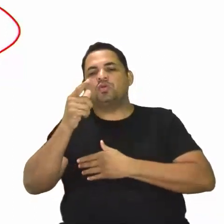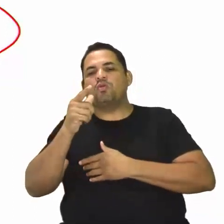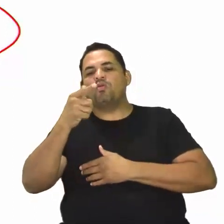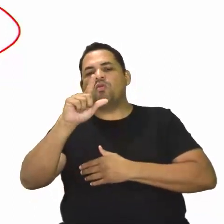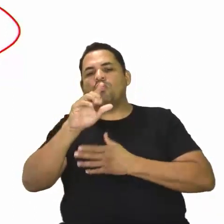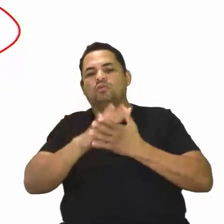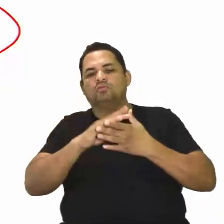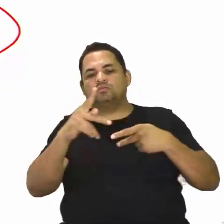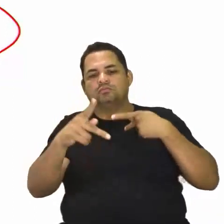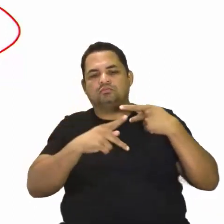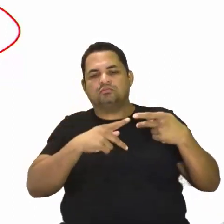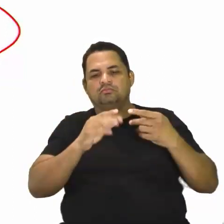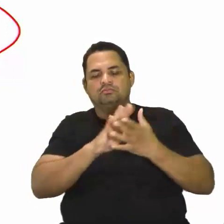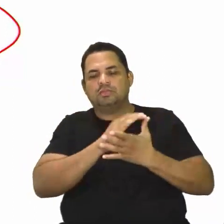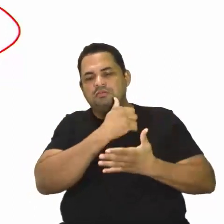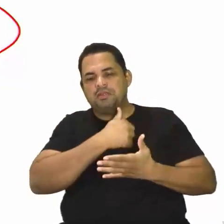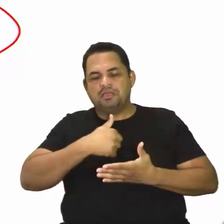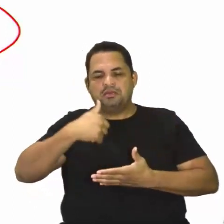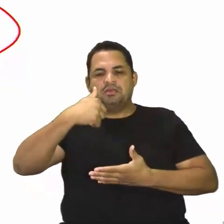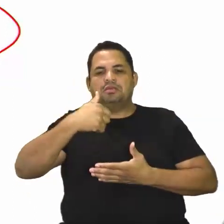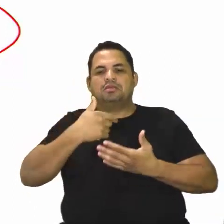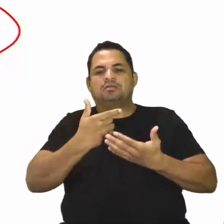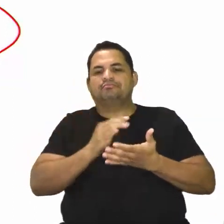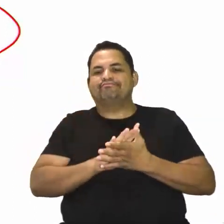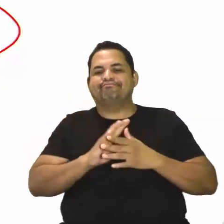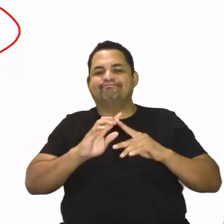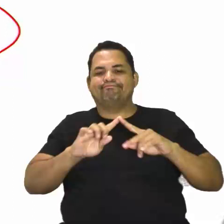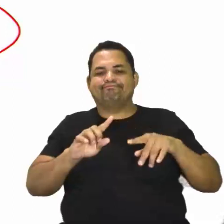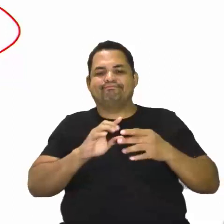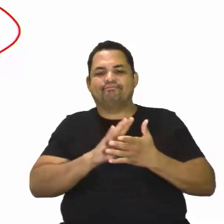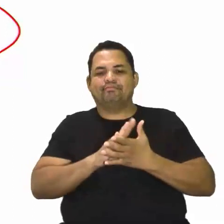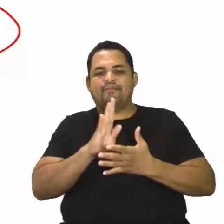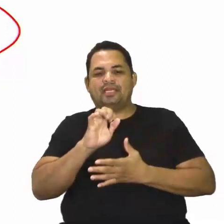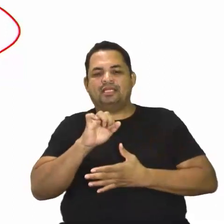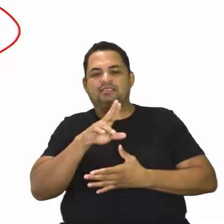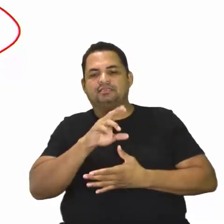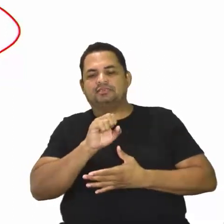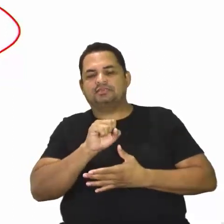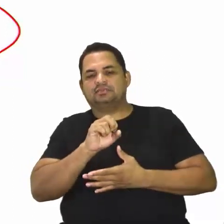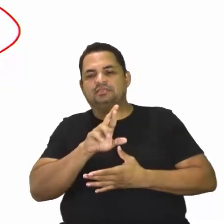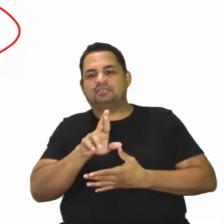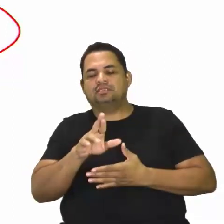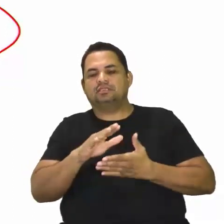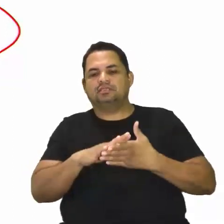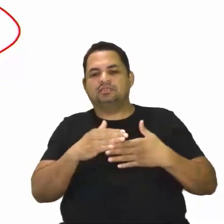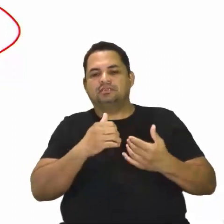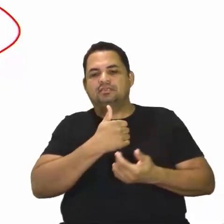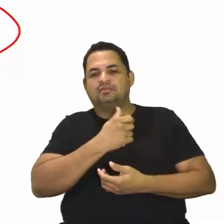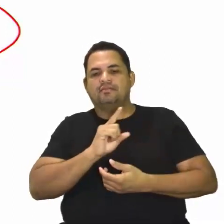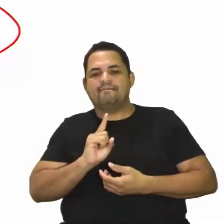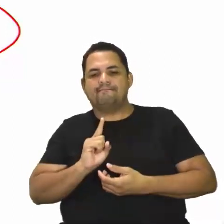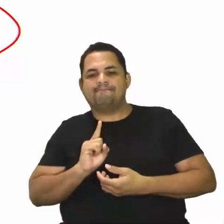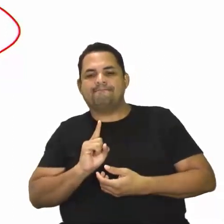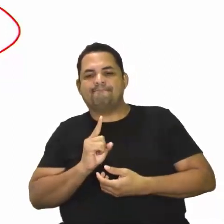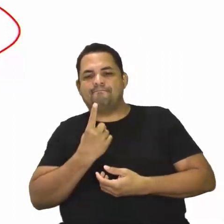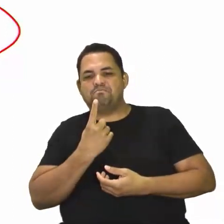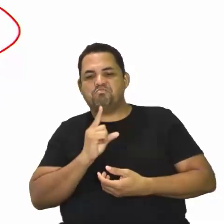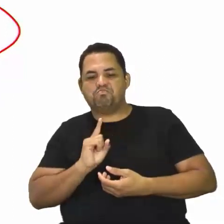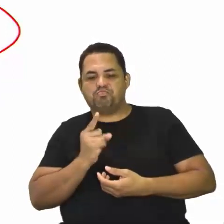tentar reverter a situação. Lança o Plano Bresser. Gente, a inflação foi a